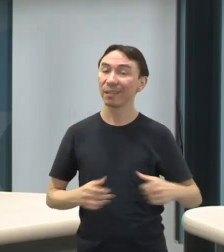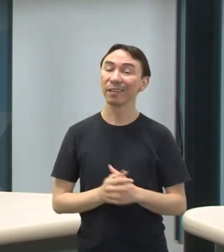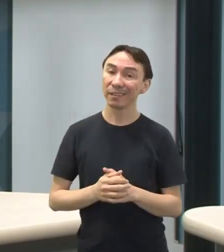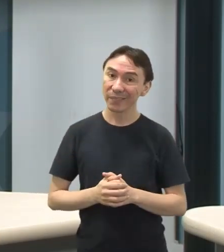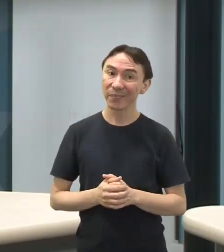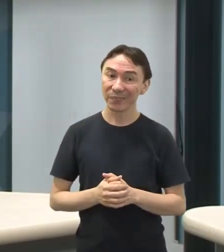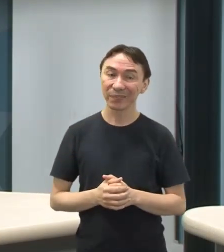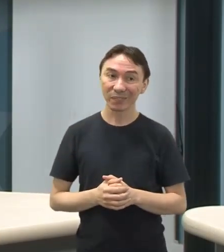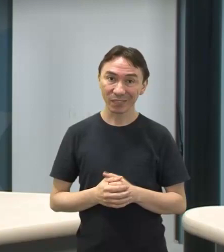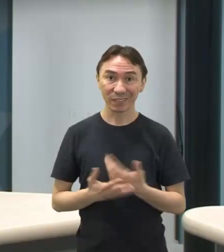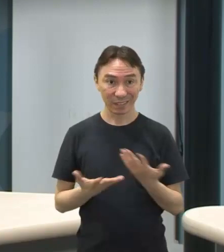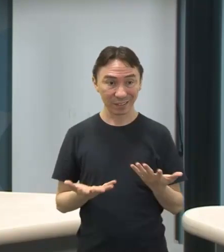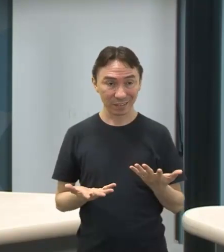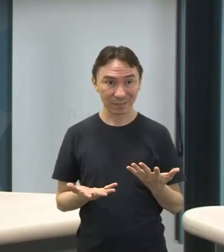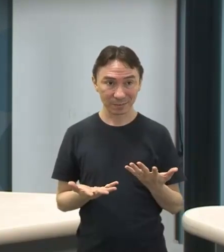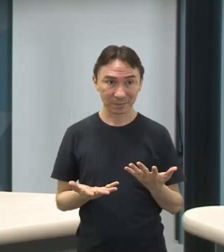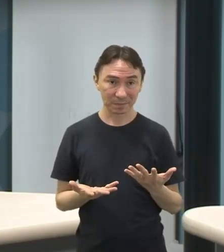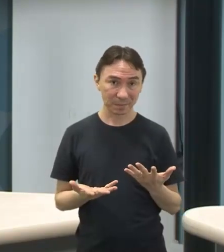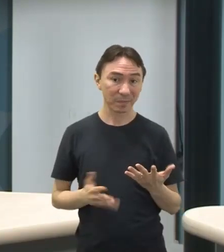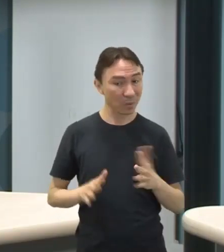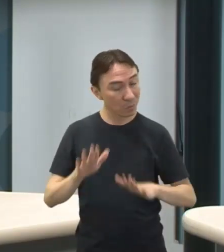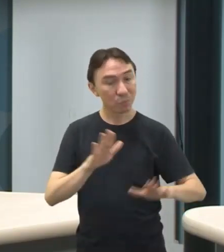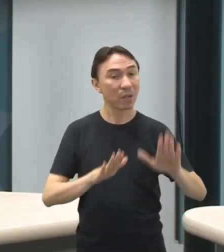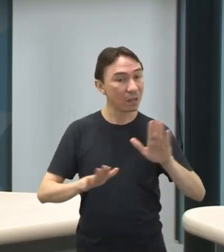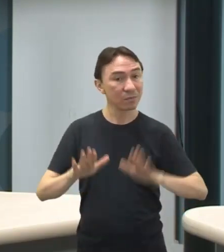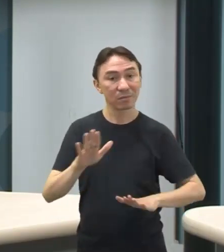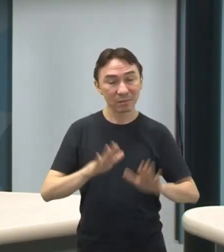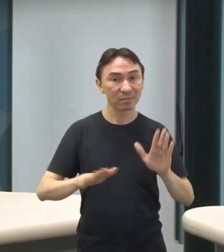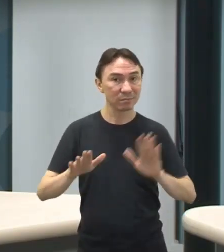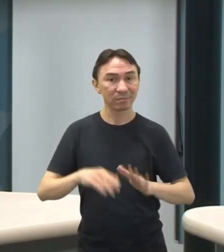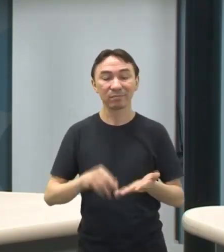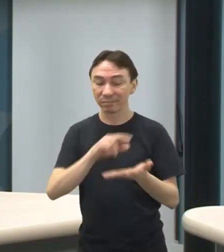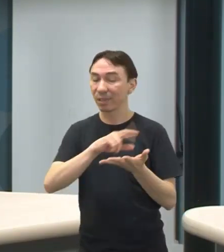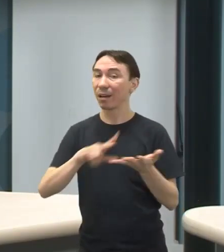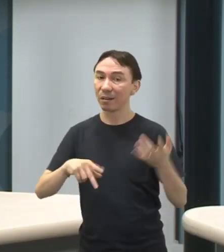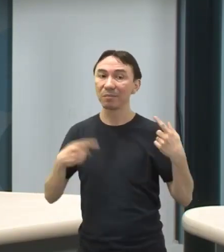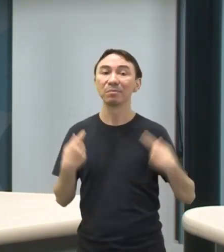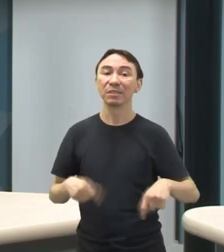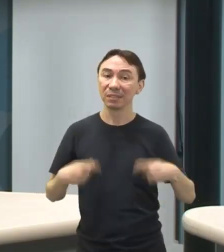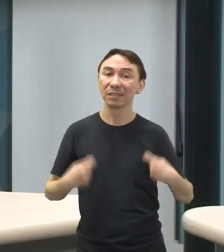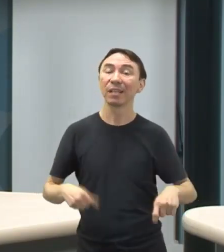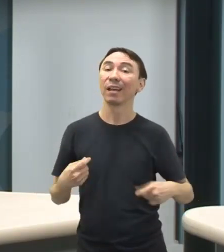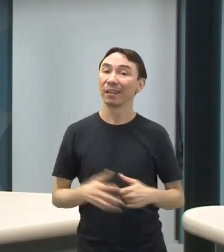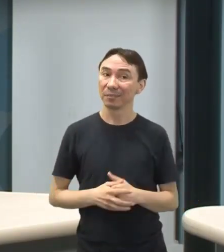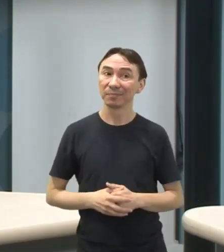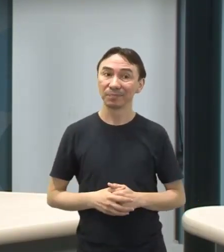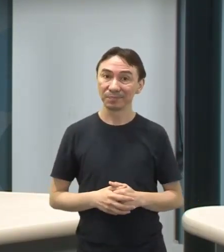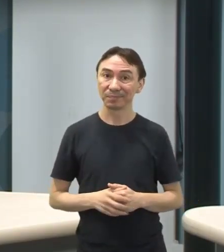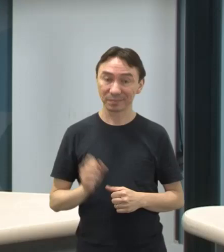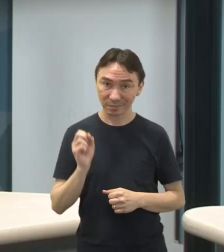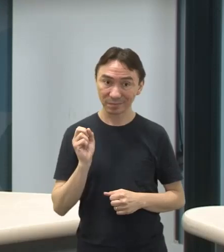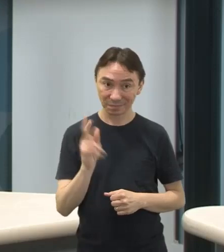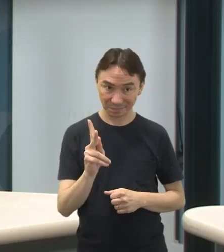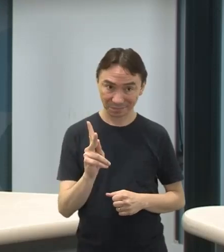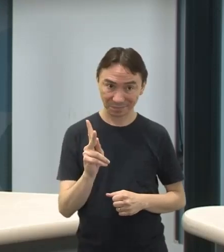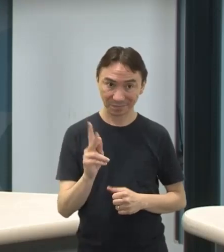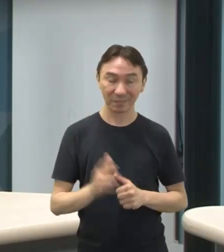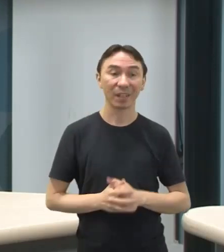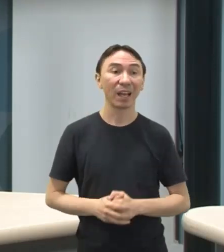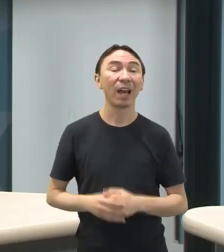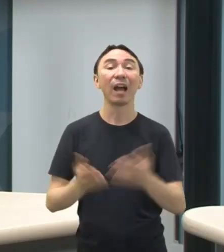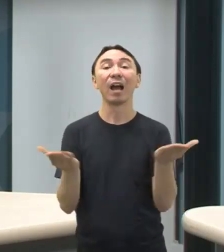precisa ter aí em relação a organização dessas atividades Tá certo então a gente vai